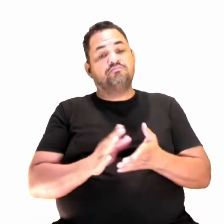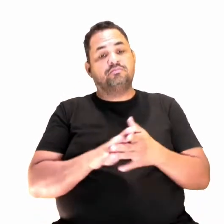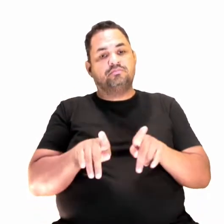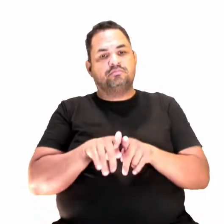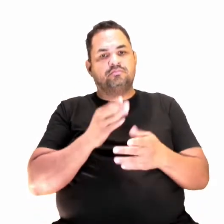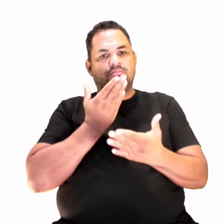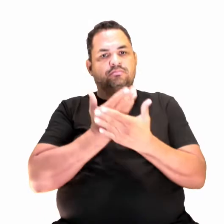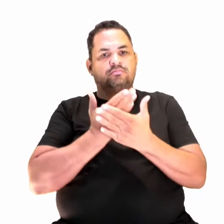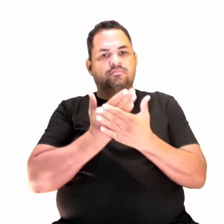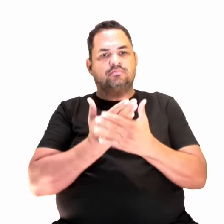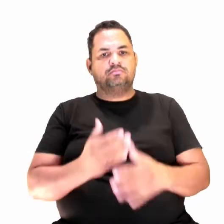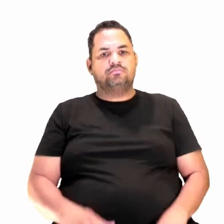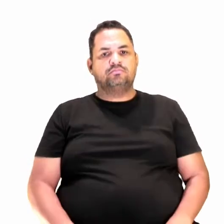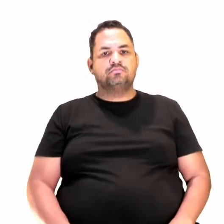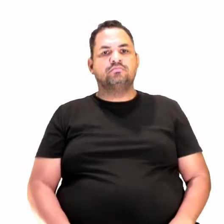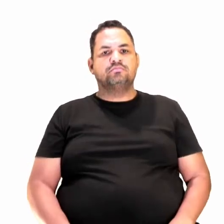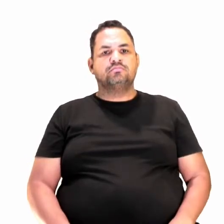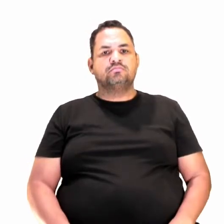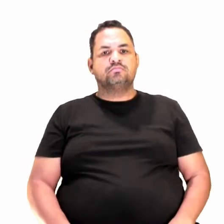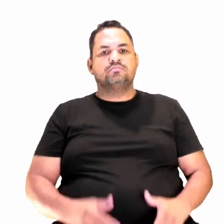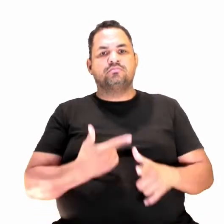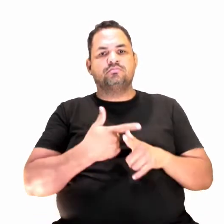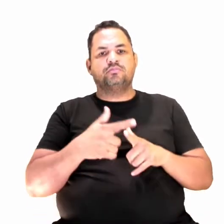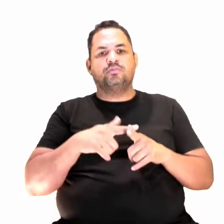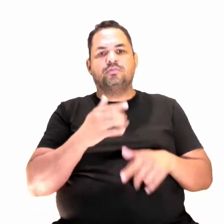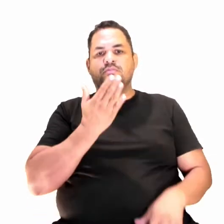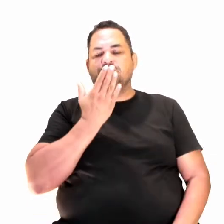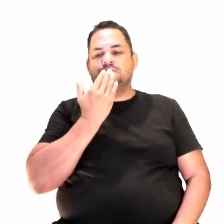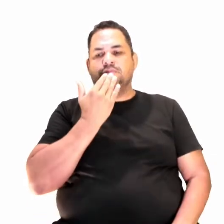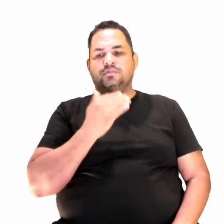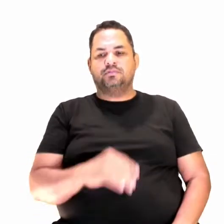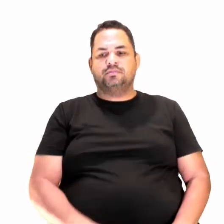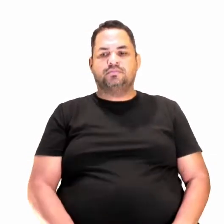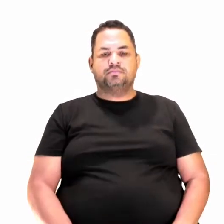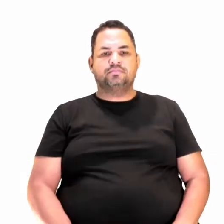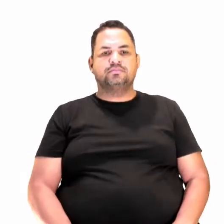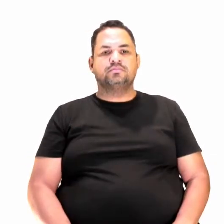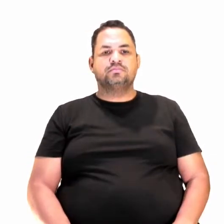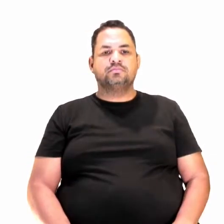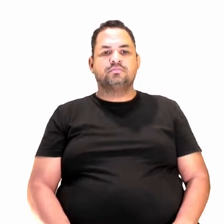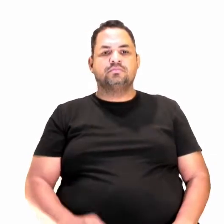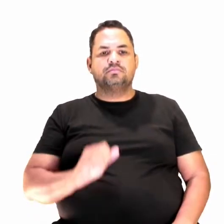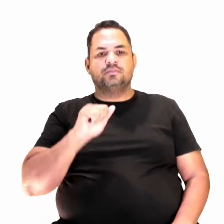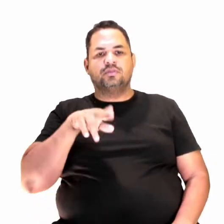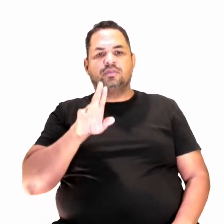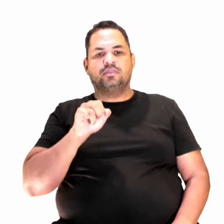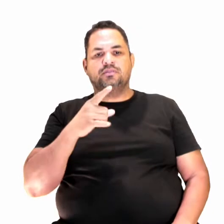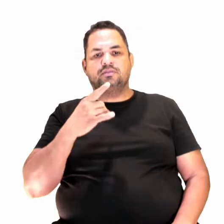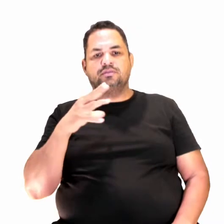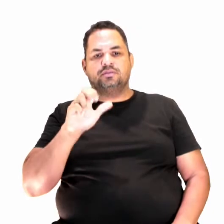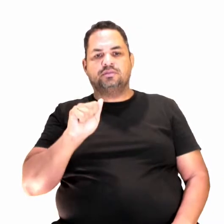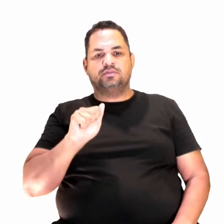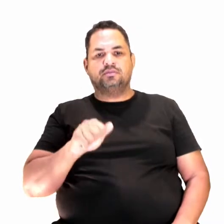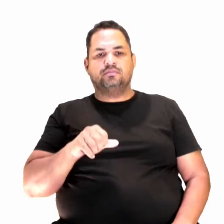das eating disorders, ou seja, dos distúrbios alimentares, como anorexia,